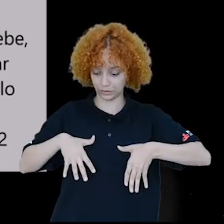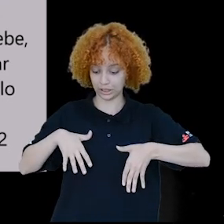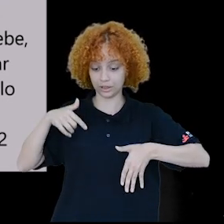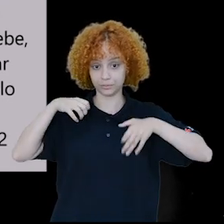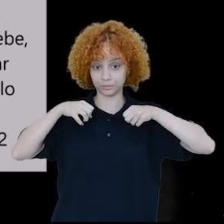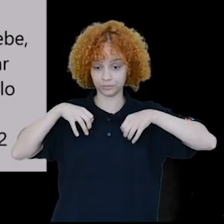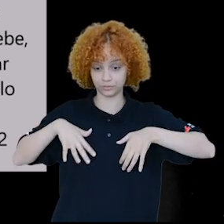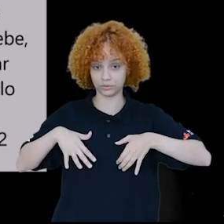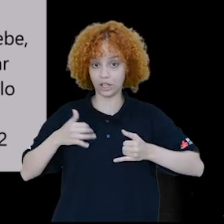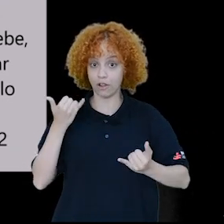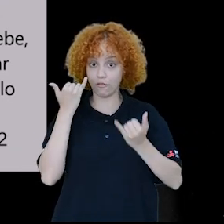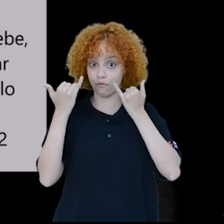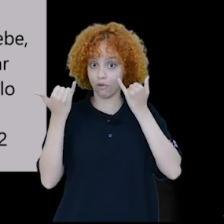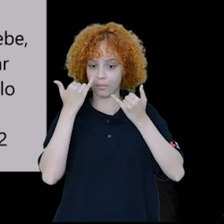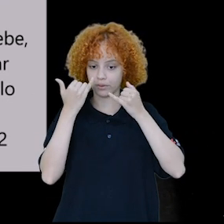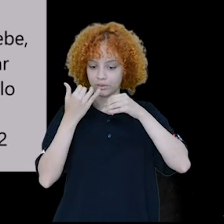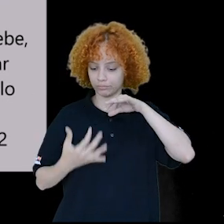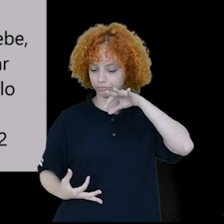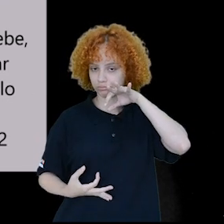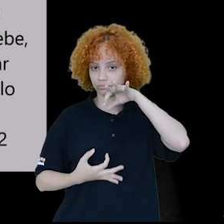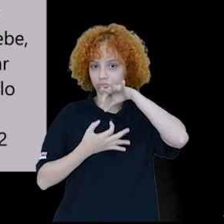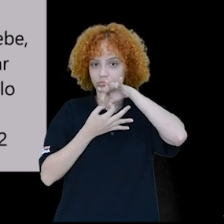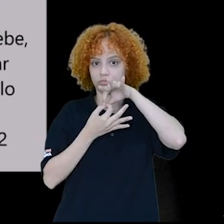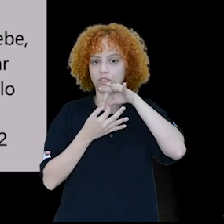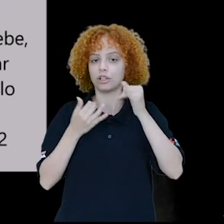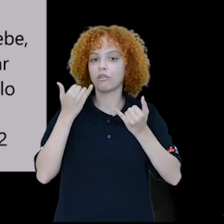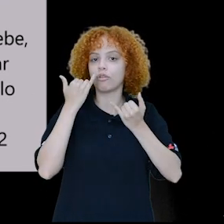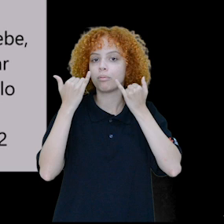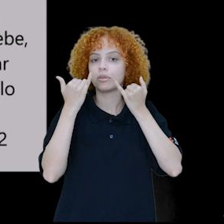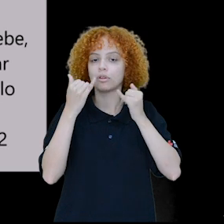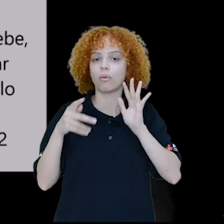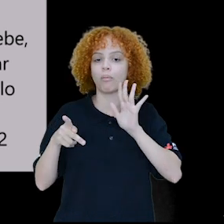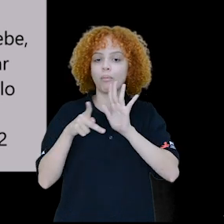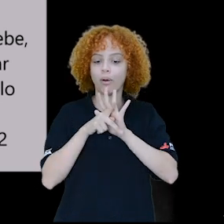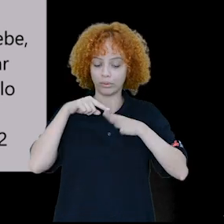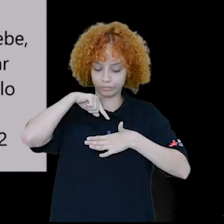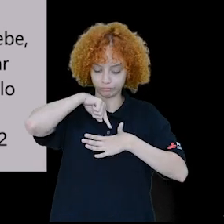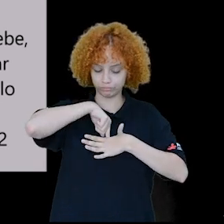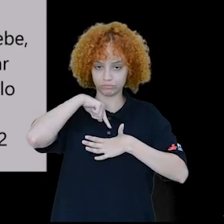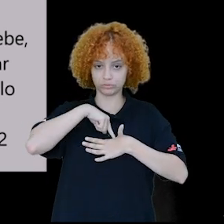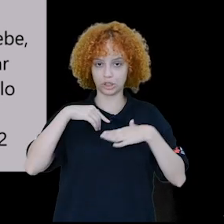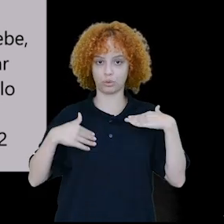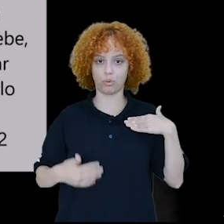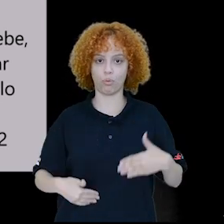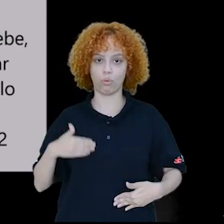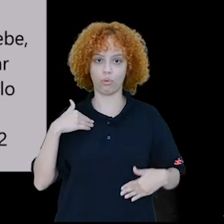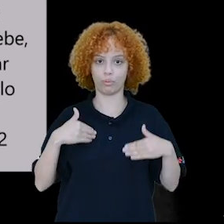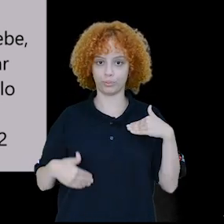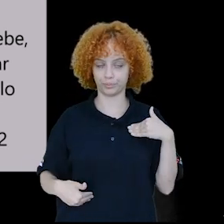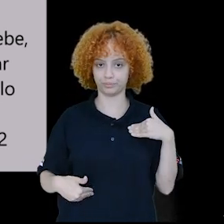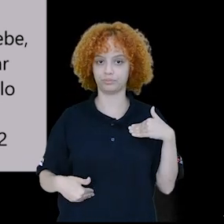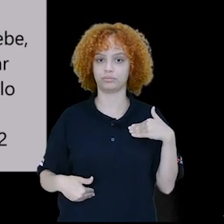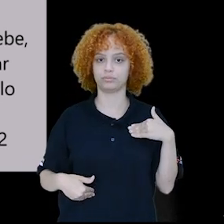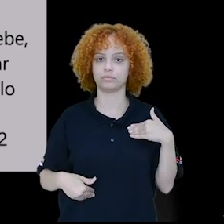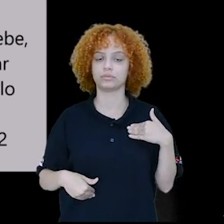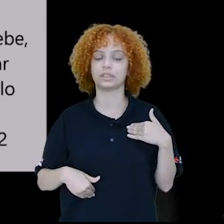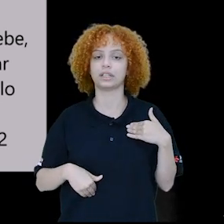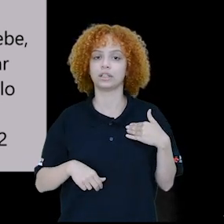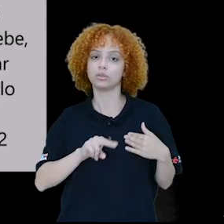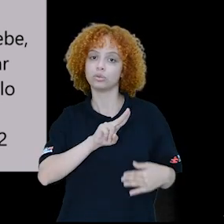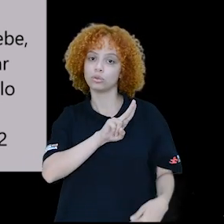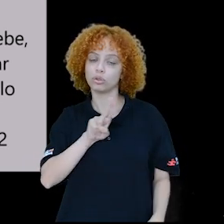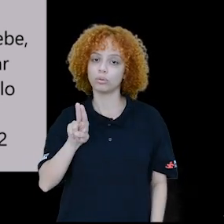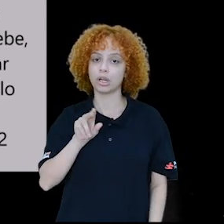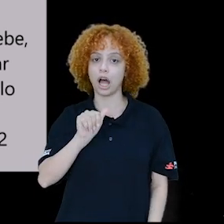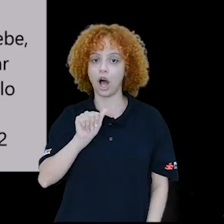periférico envia ao sistema nervoso central informações do meio interno do organismo. Nesse caso, é chamado